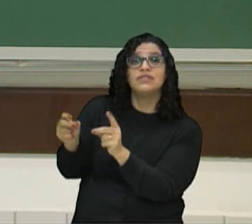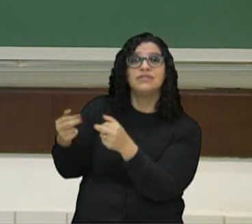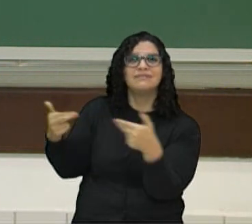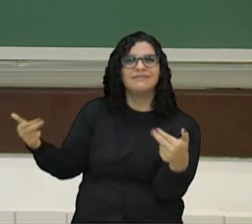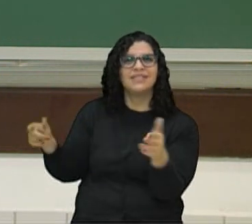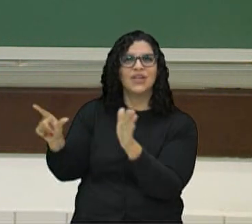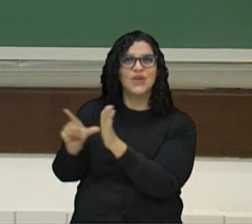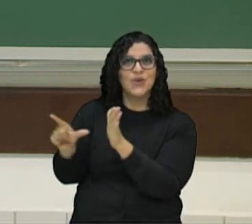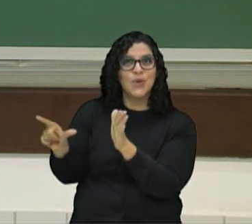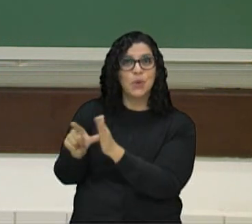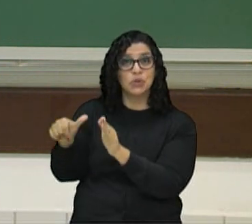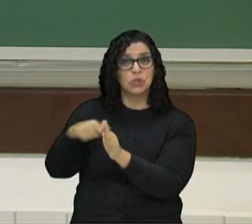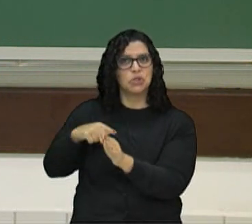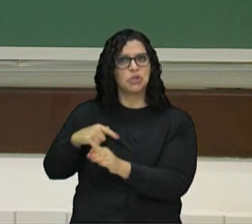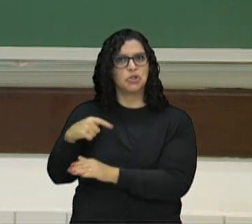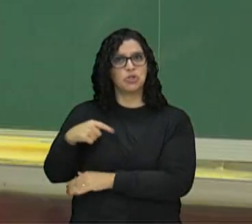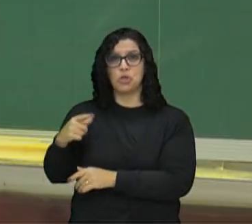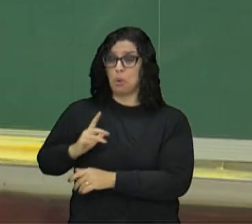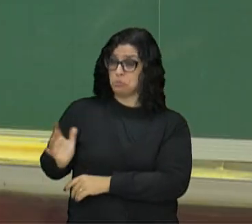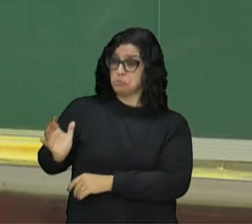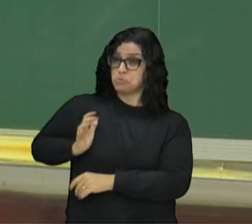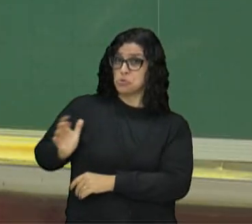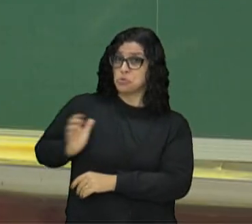ele era de classe nobre,